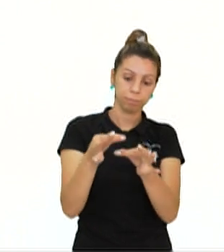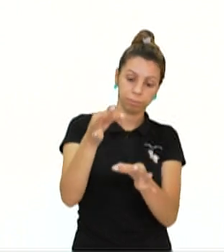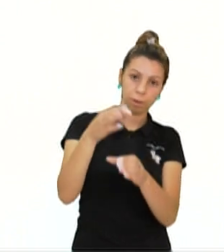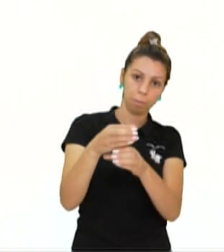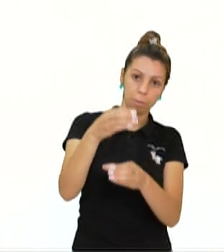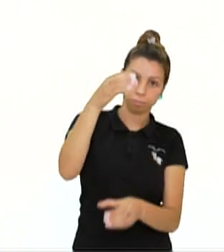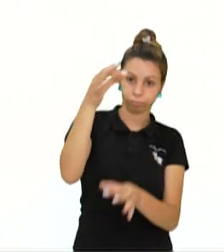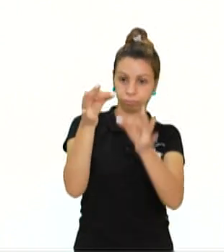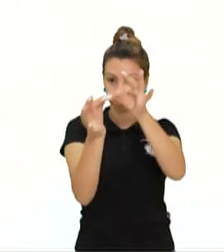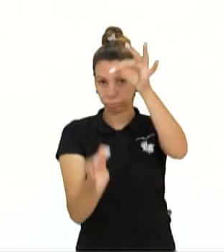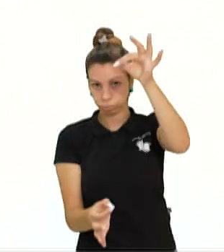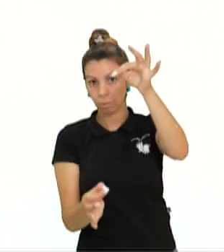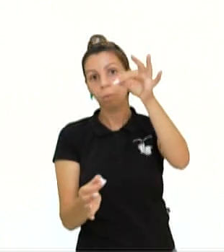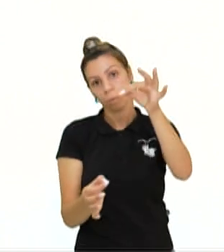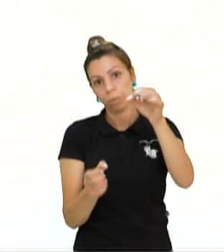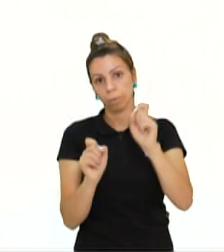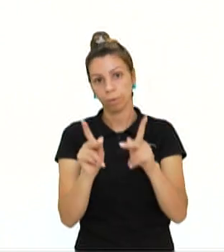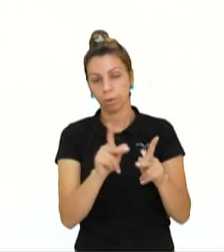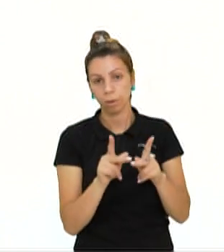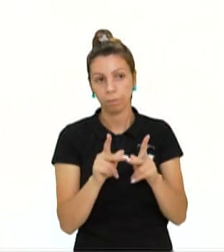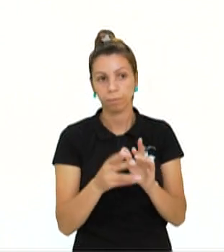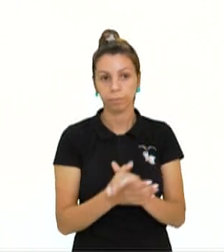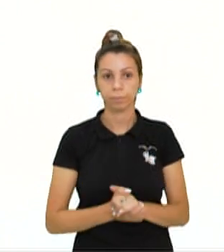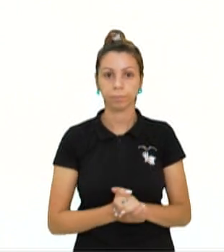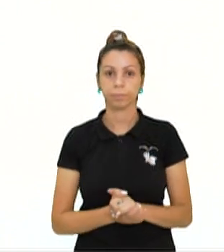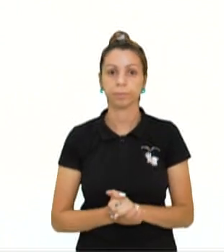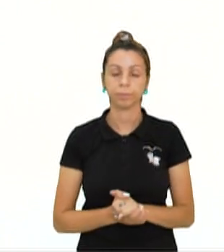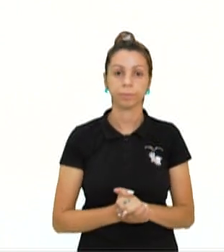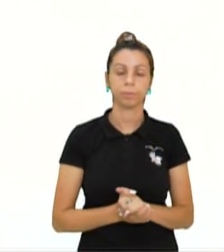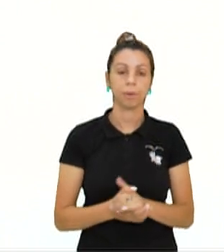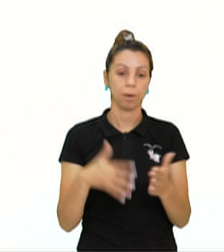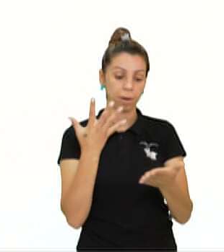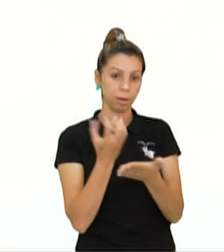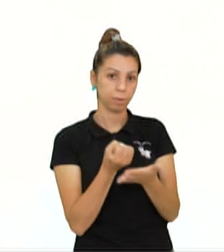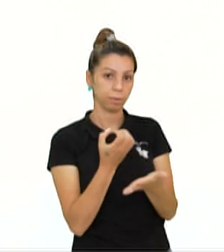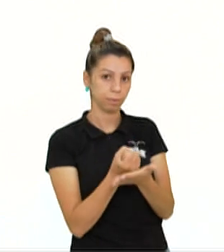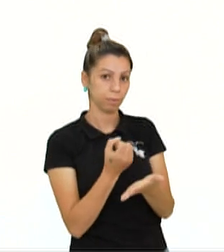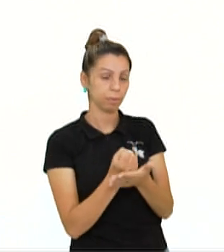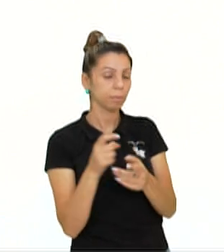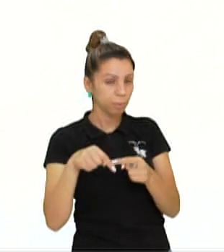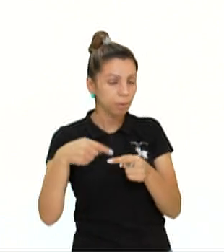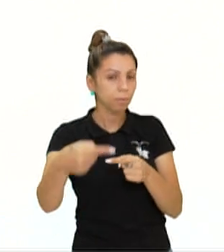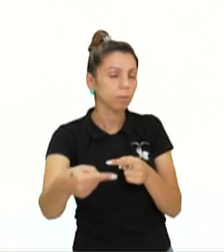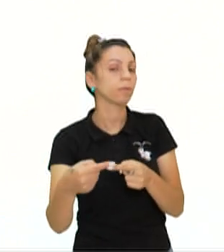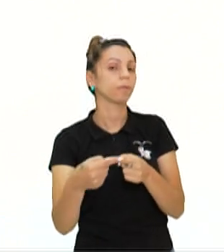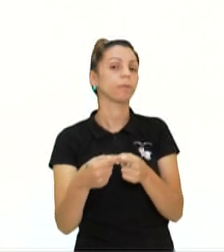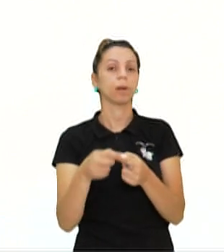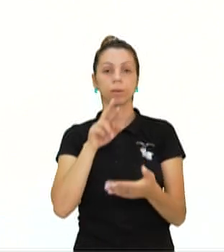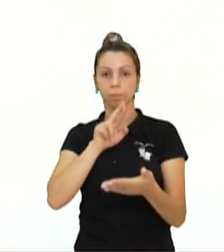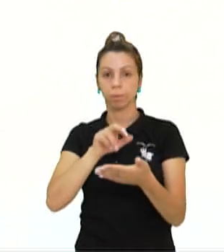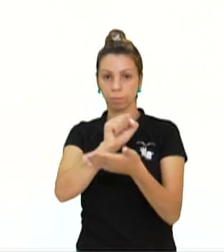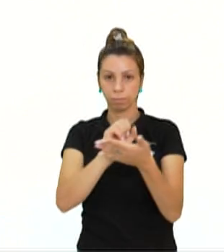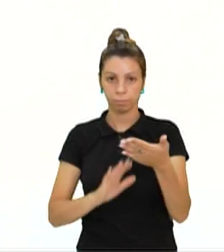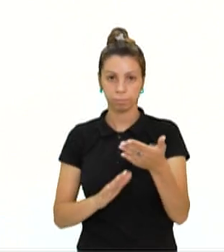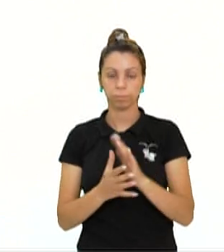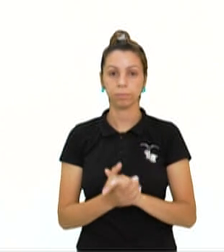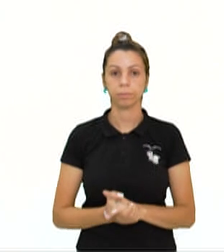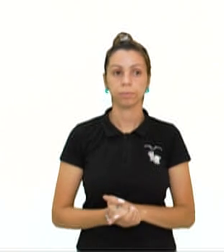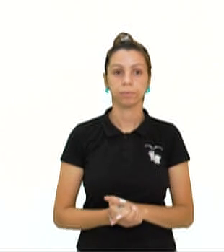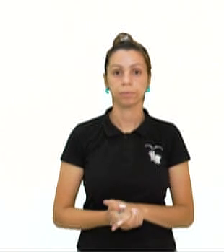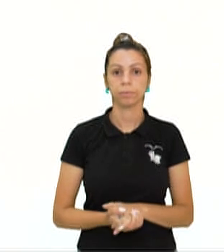cilindro, ok? Beleza? Anotem ela aí então para que a gente possa utilizar nos exercícios.